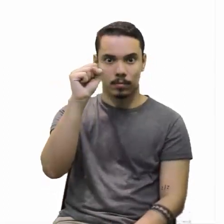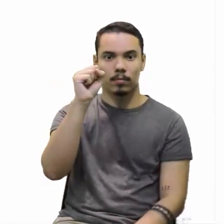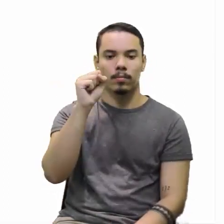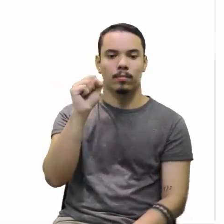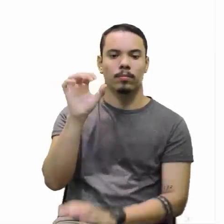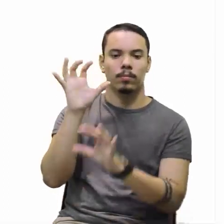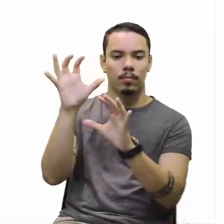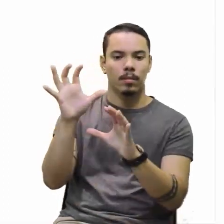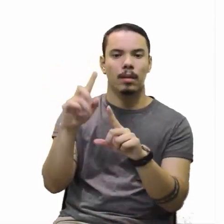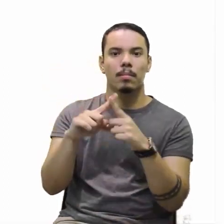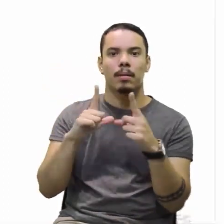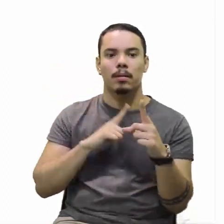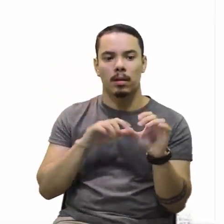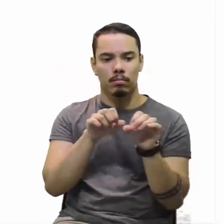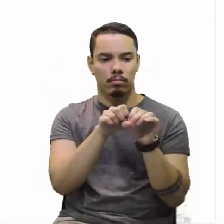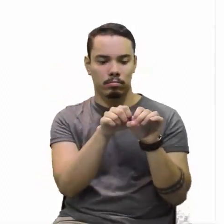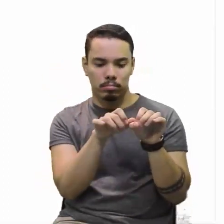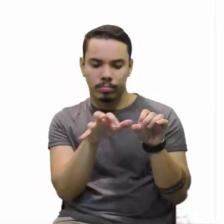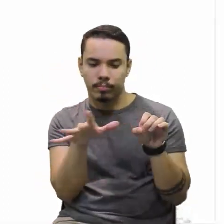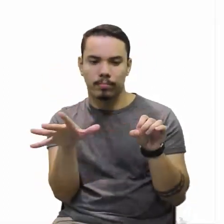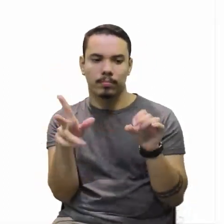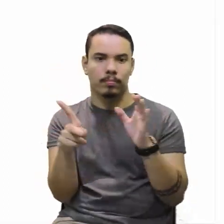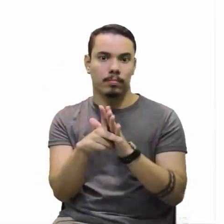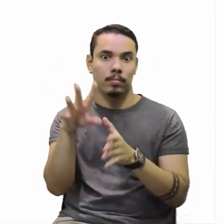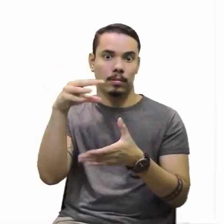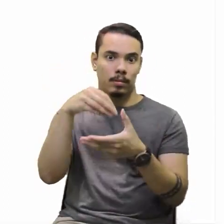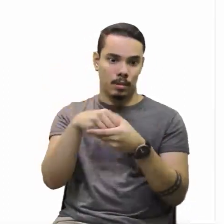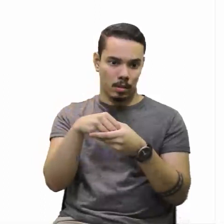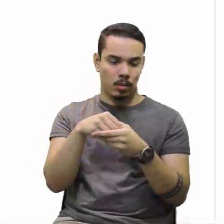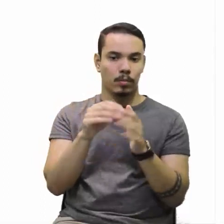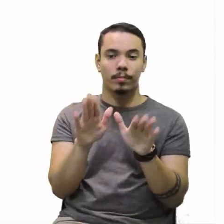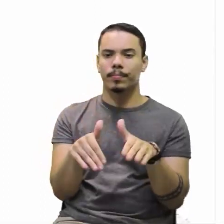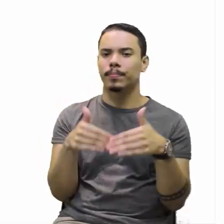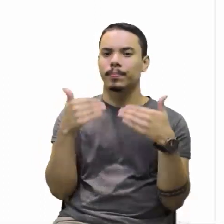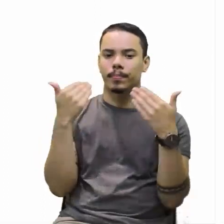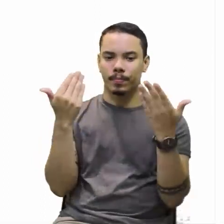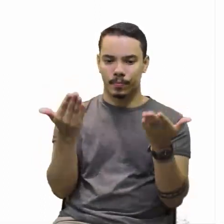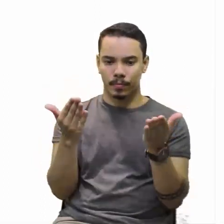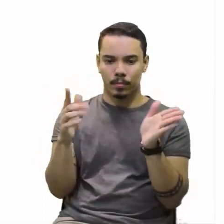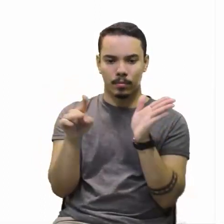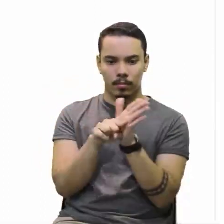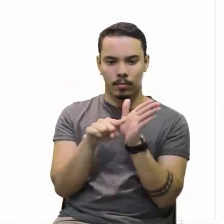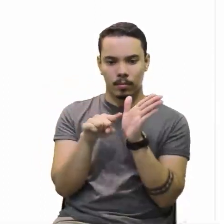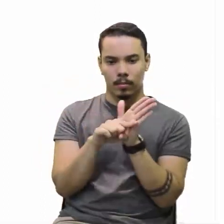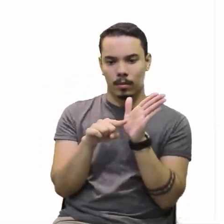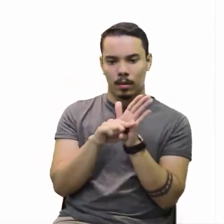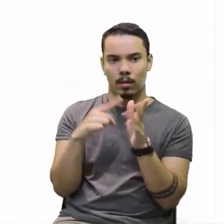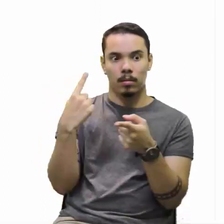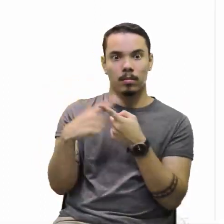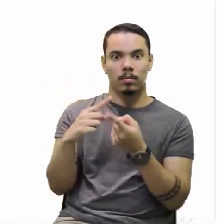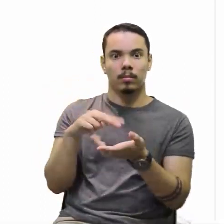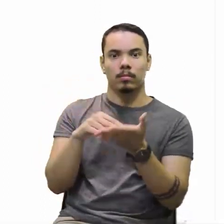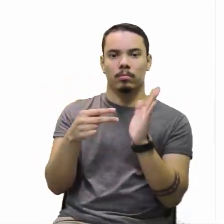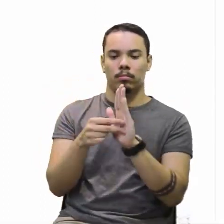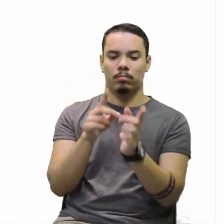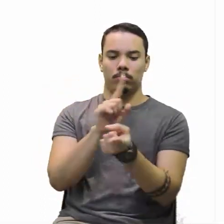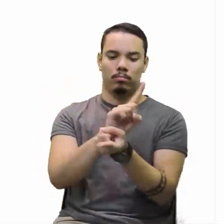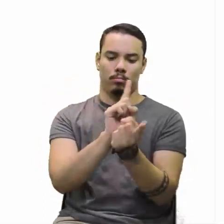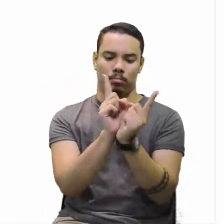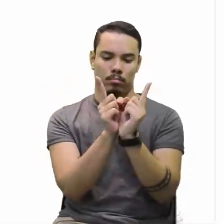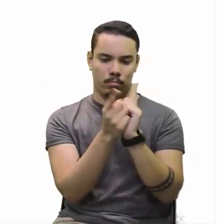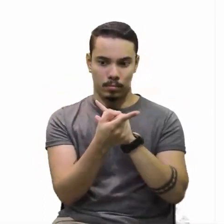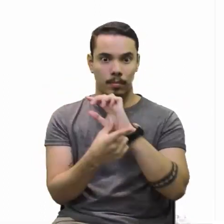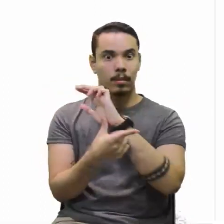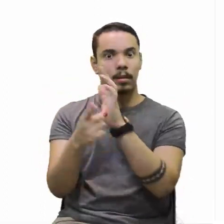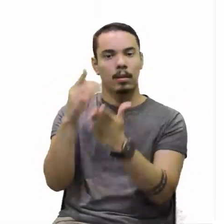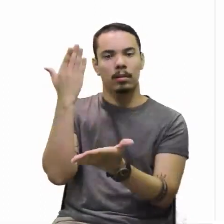eletromotriz autoinduzida no circuito. Então, esse negativo é porque é de oposição. Nós já vimos